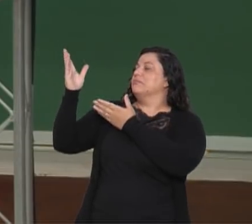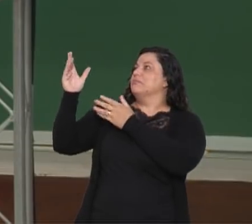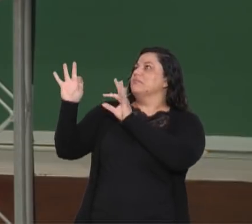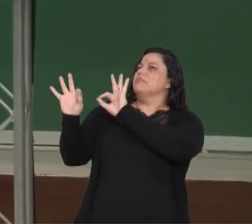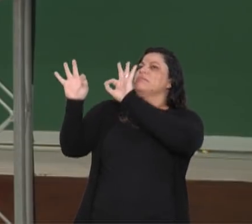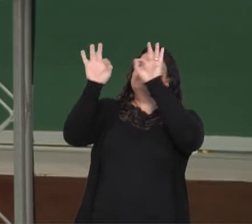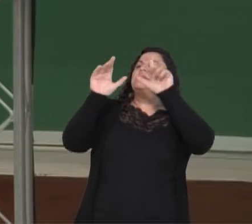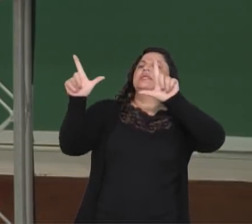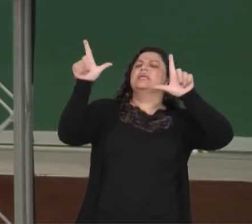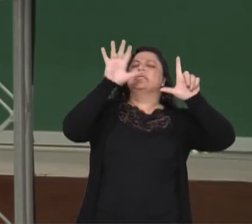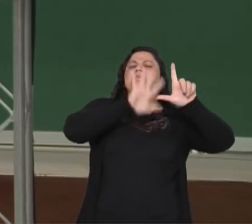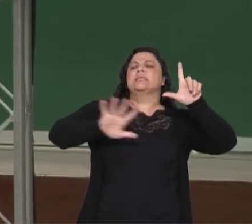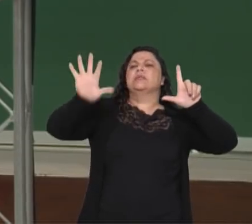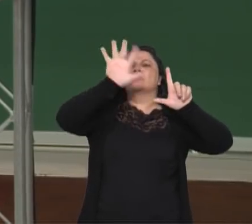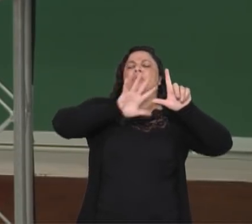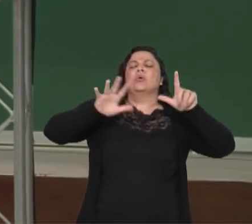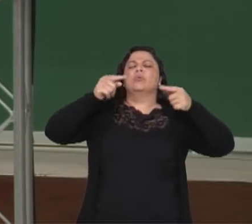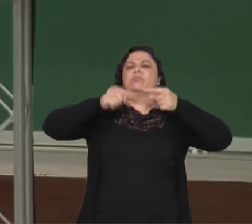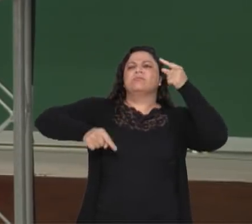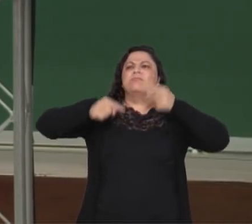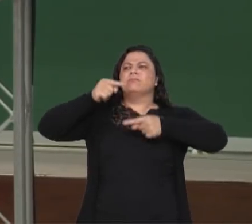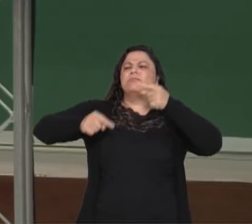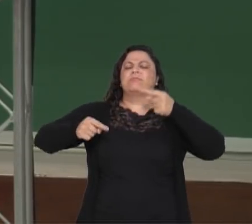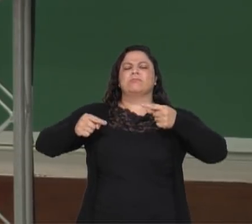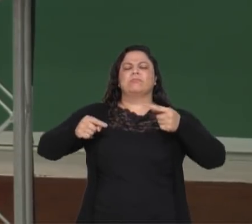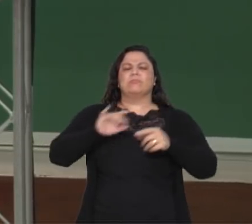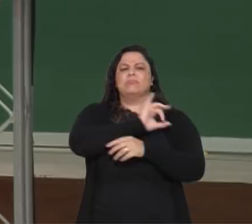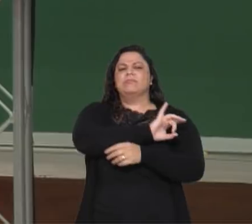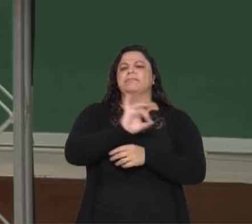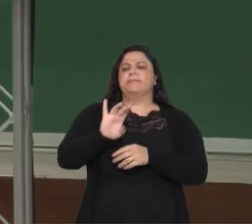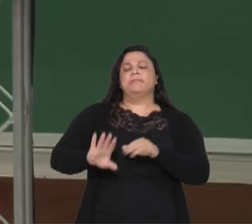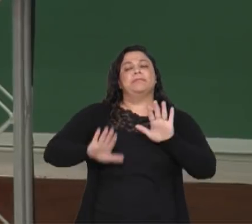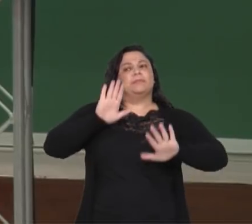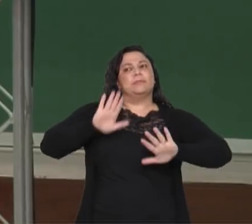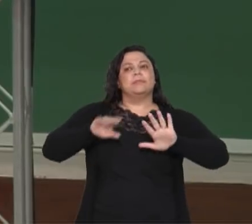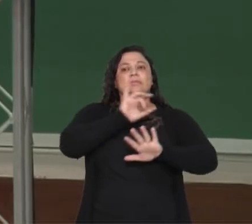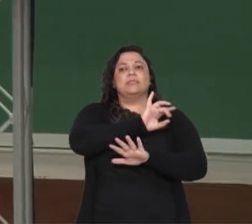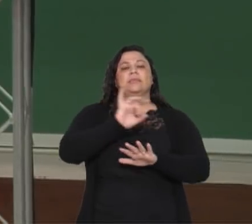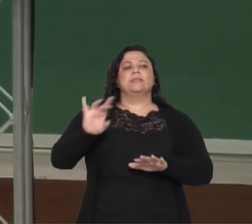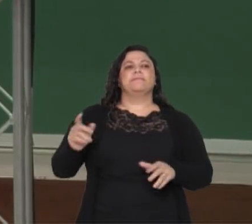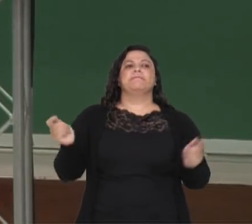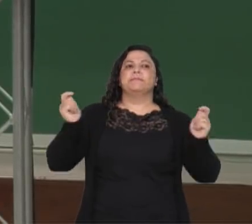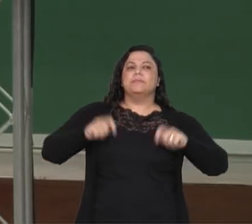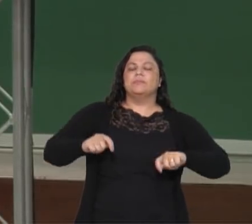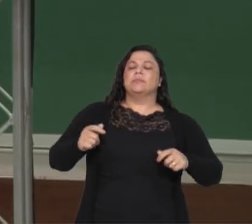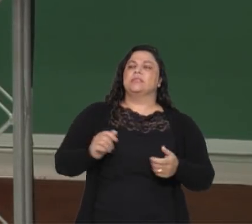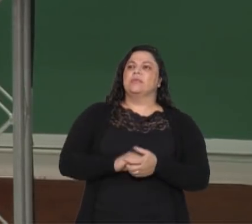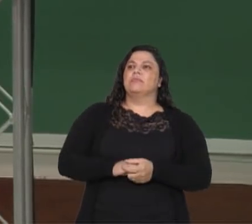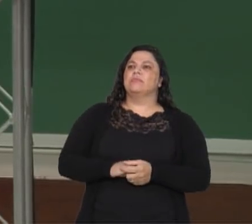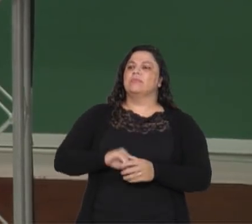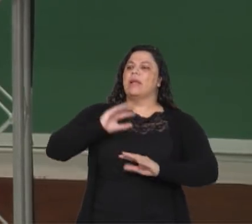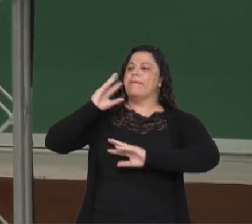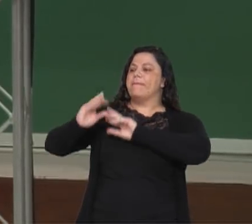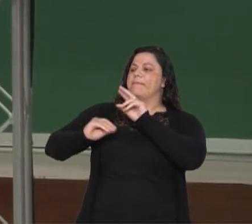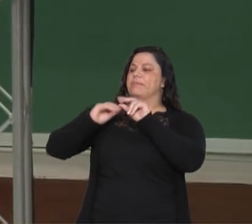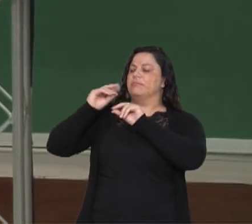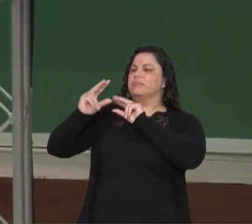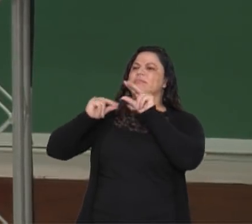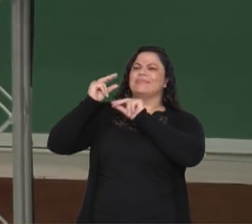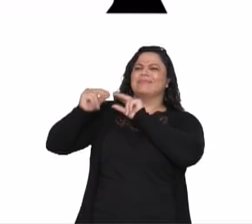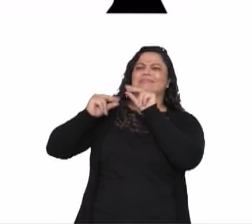questão do ruído, como ela é subjetiva, como ela depende de cada um. Digamos que eu esteja conversando com essas